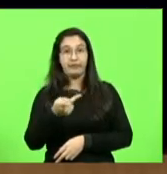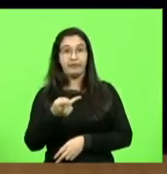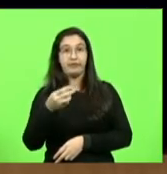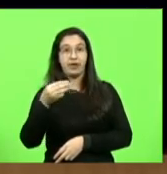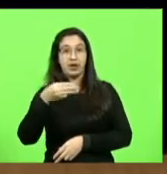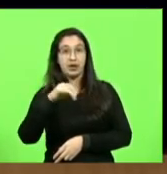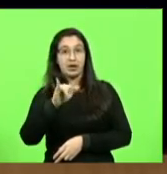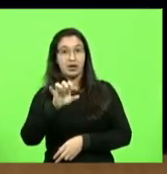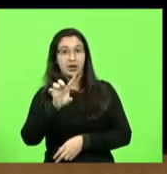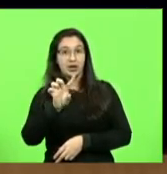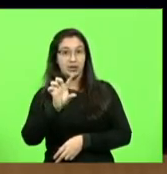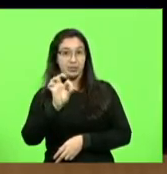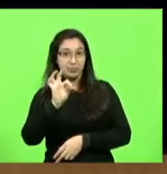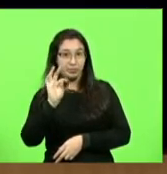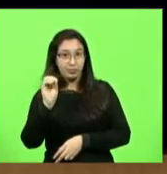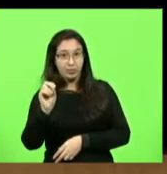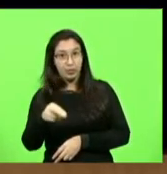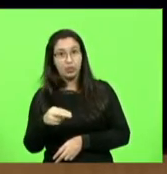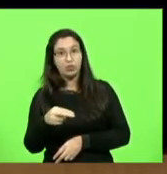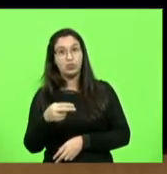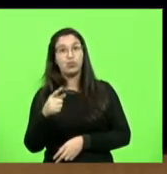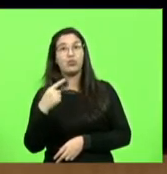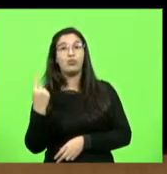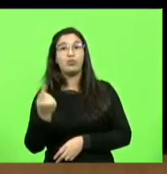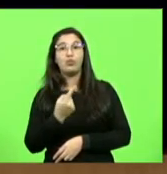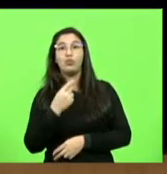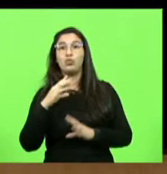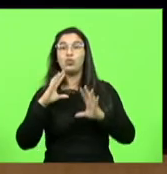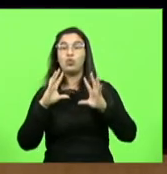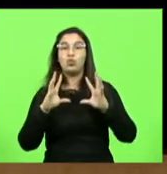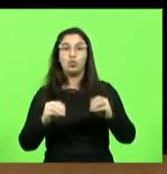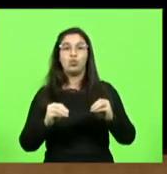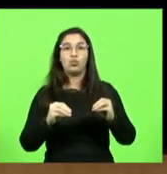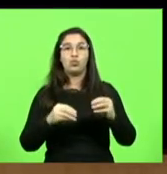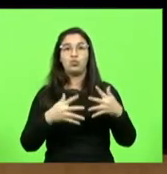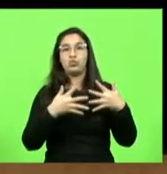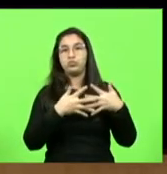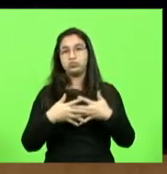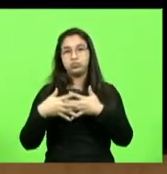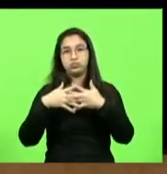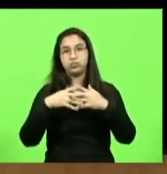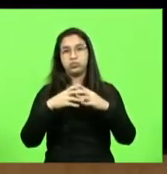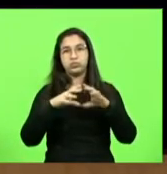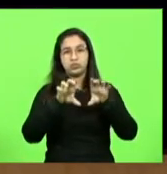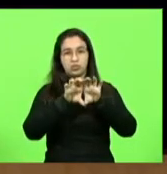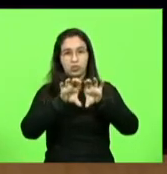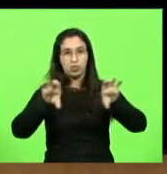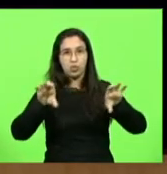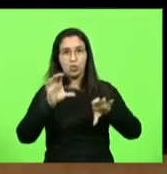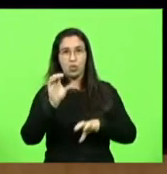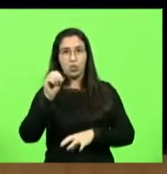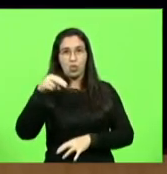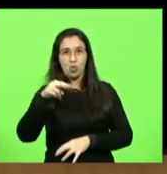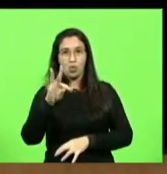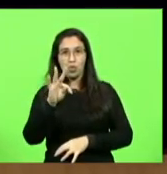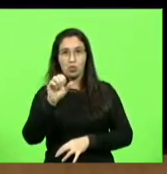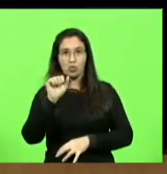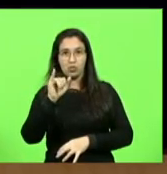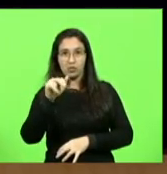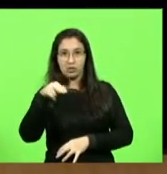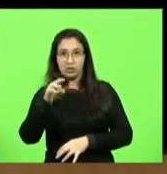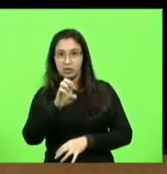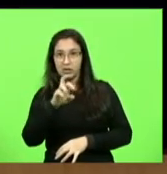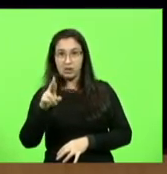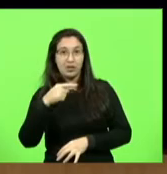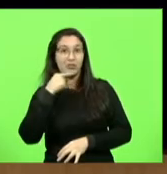de onde vem todo o trânsito dos contêineres para os portos, que não tem como mais transitar do jeito que